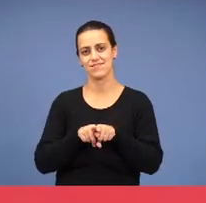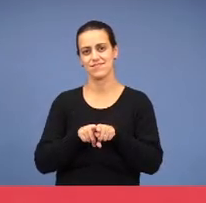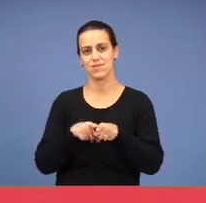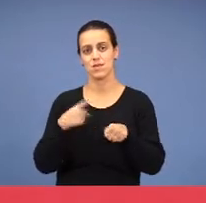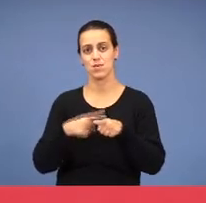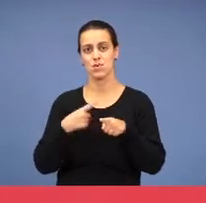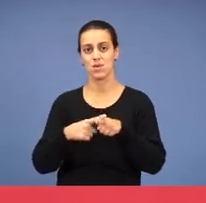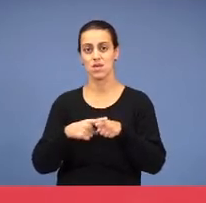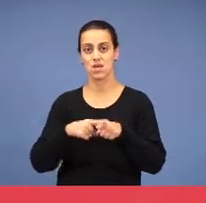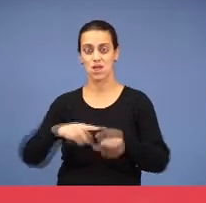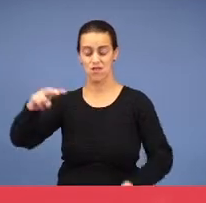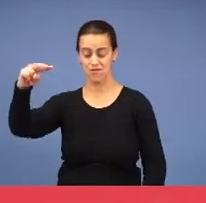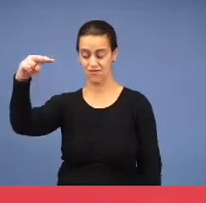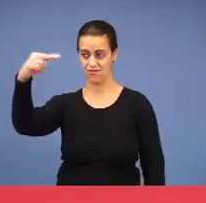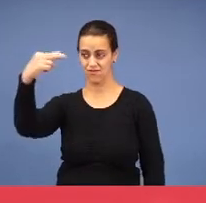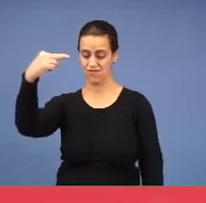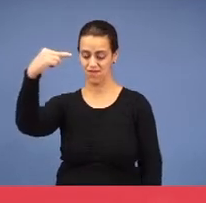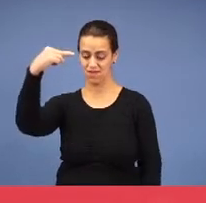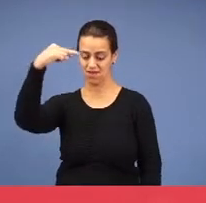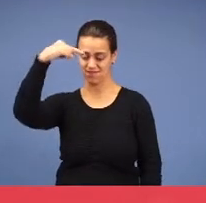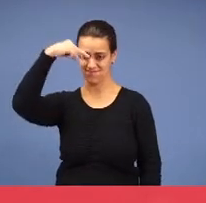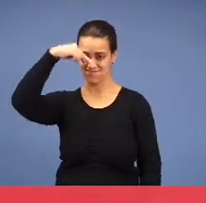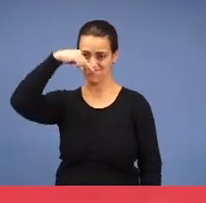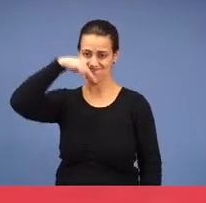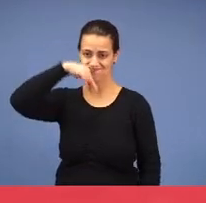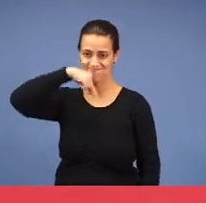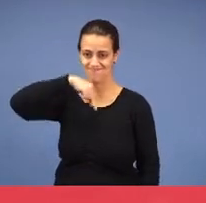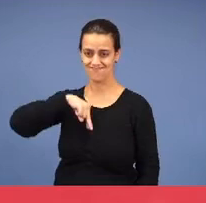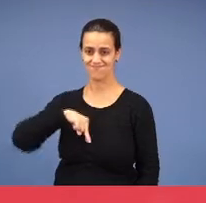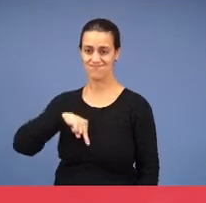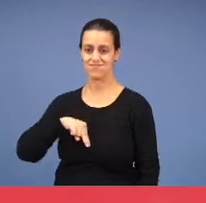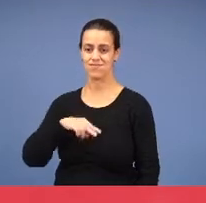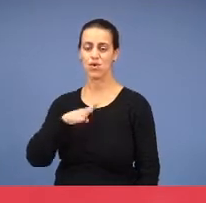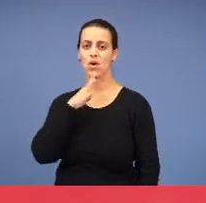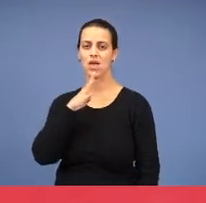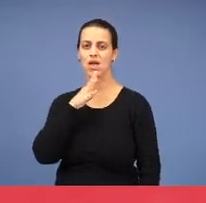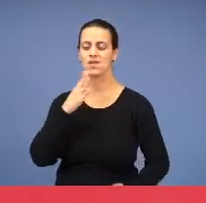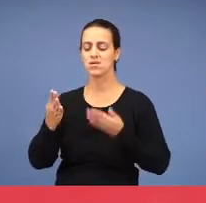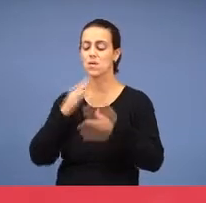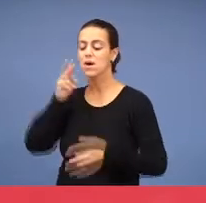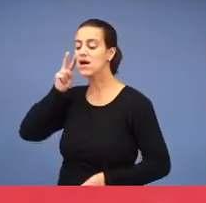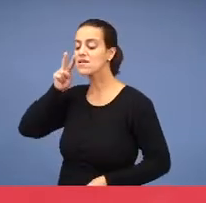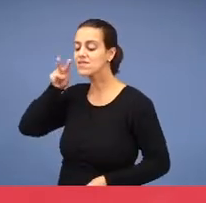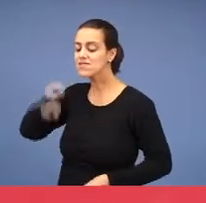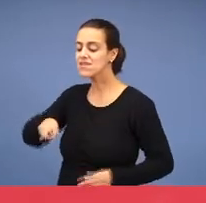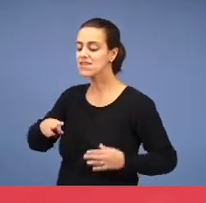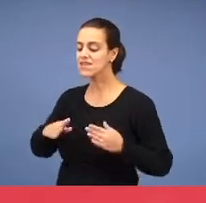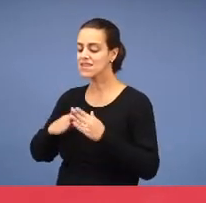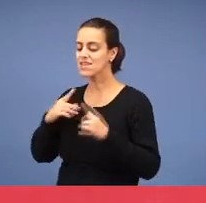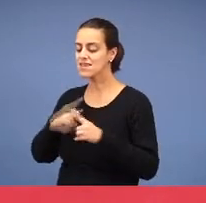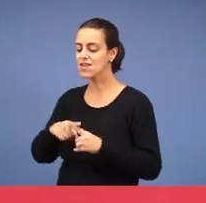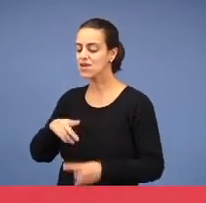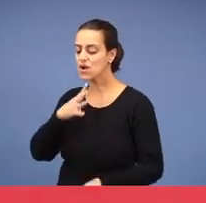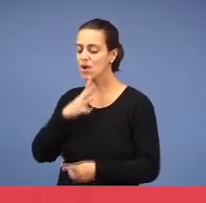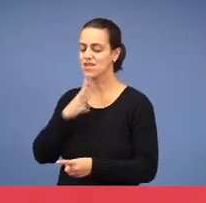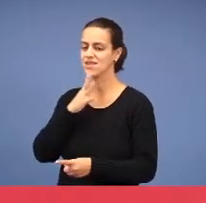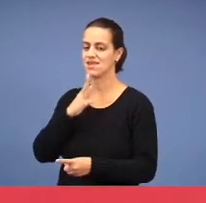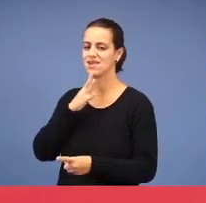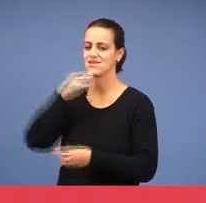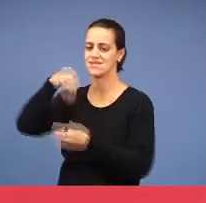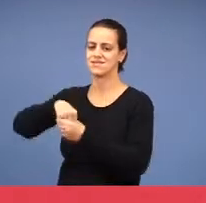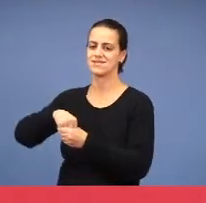Quer dizer, ele penetra. Ele vai lá dentro. Ele sabe o que se passa na igreja. Ele sabia. Então,